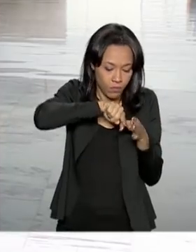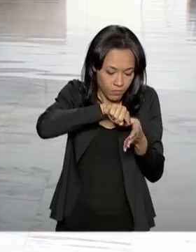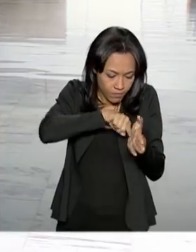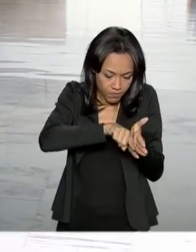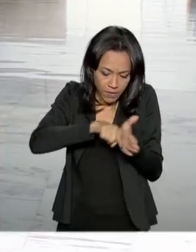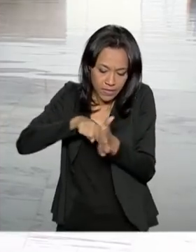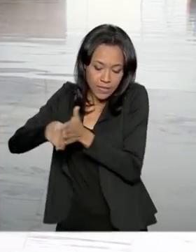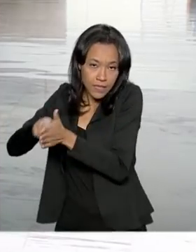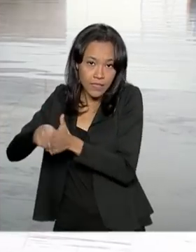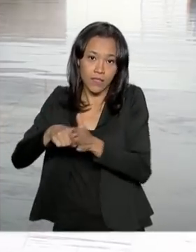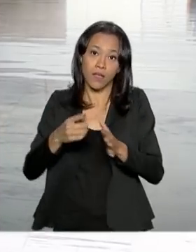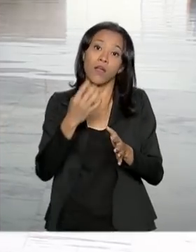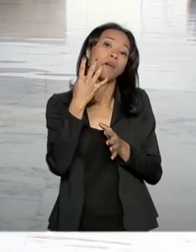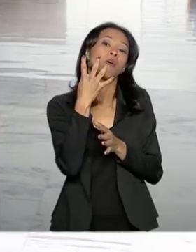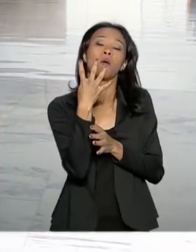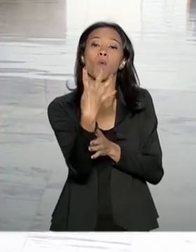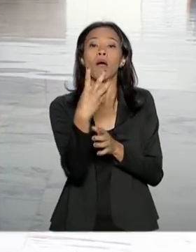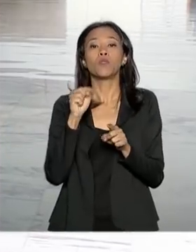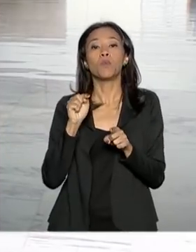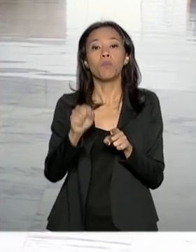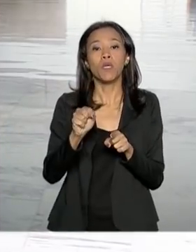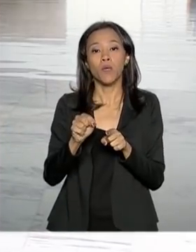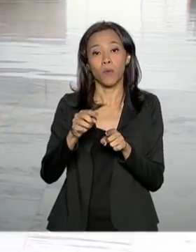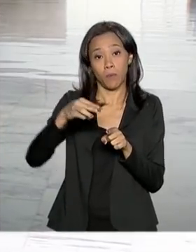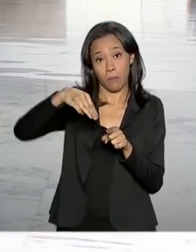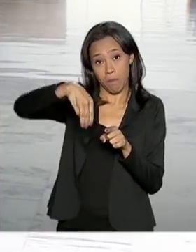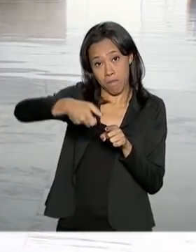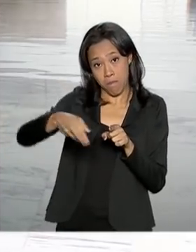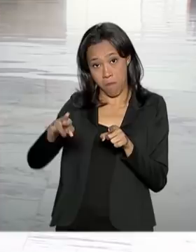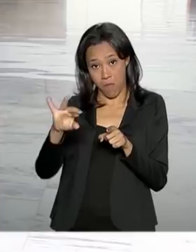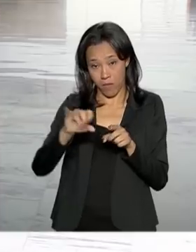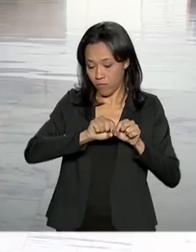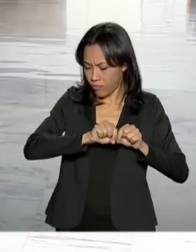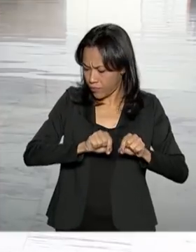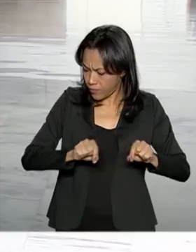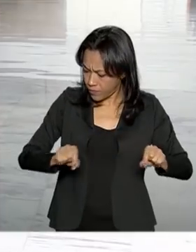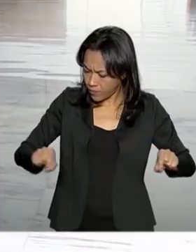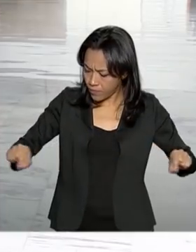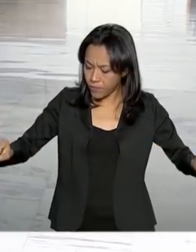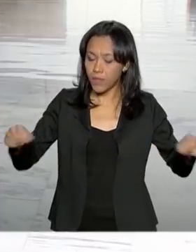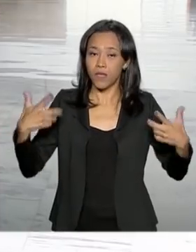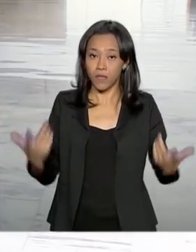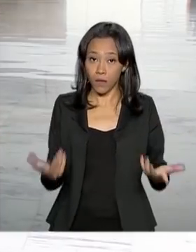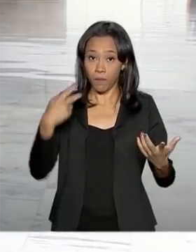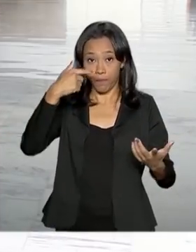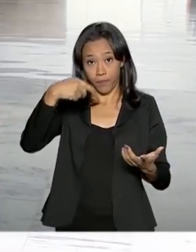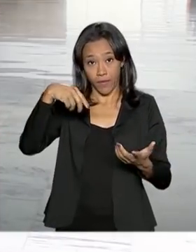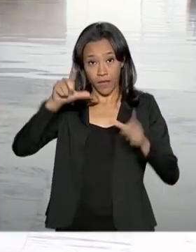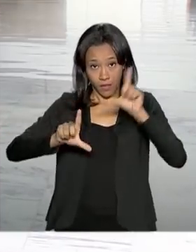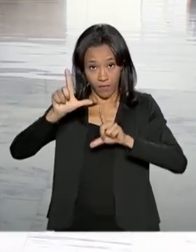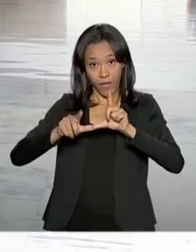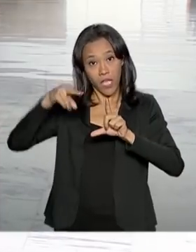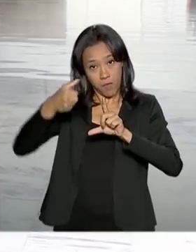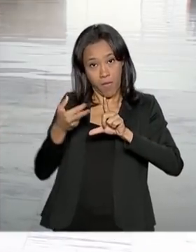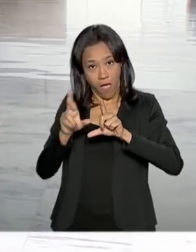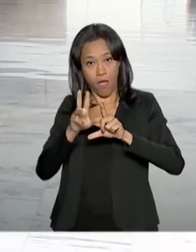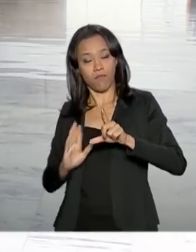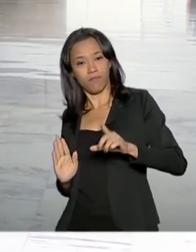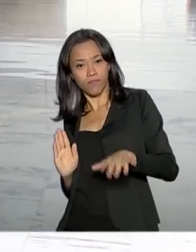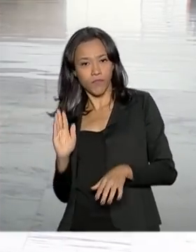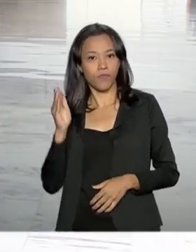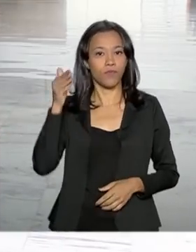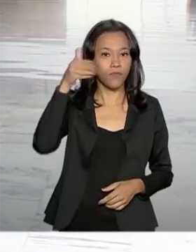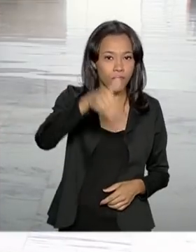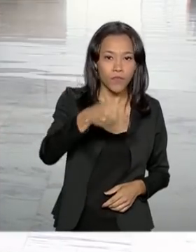de 4.500 metros quadrados. A TV NBR está a caminho da base Comandante Ferraz